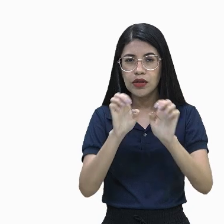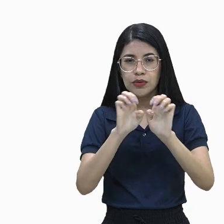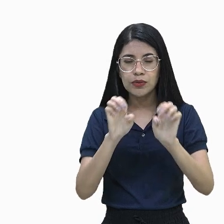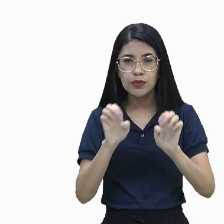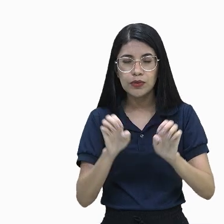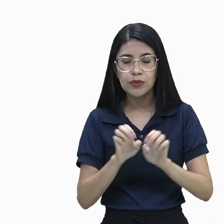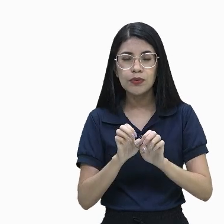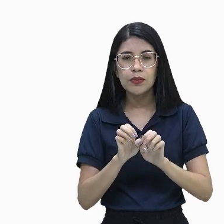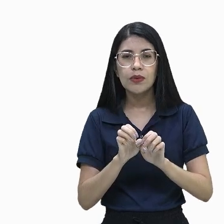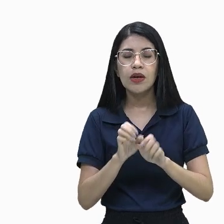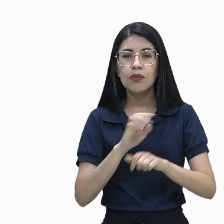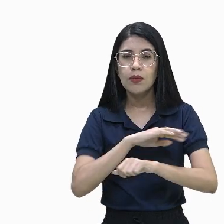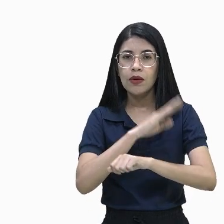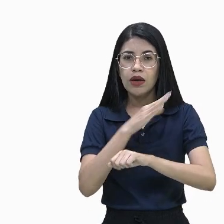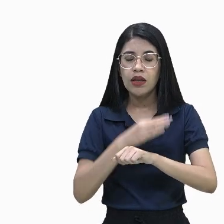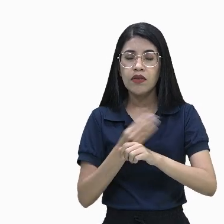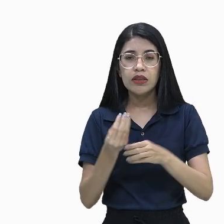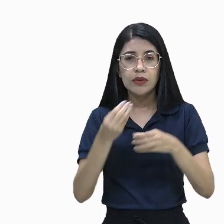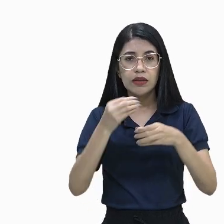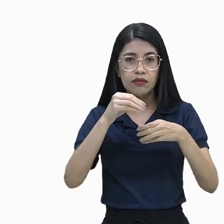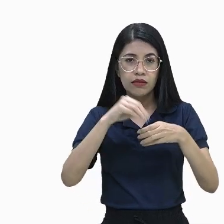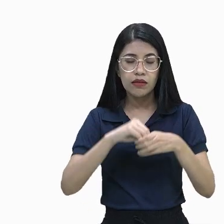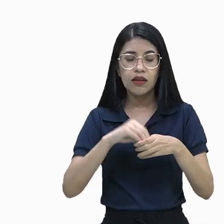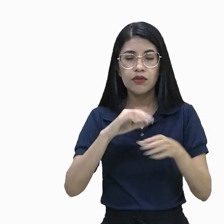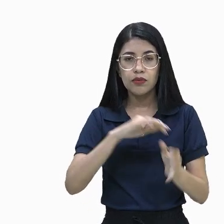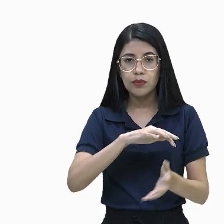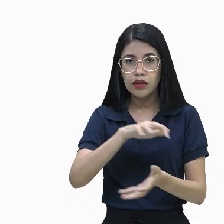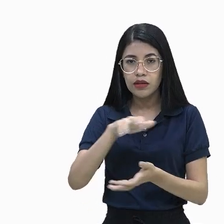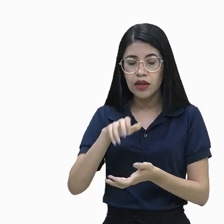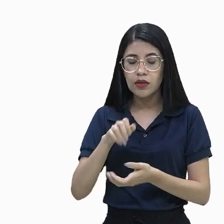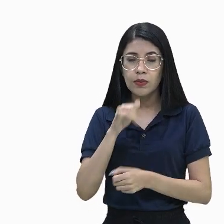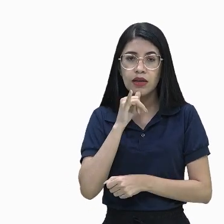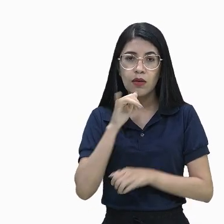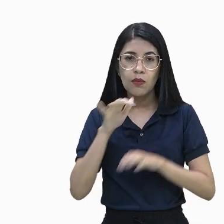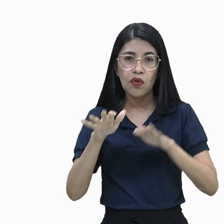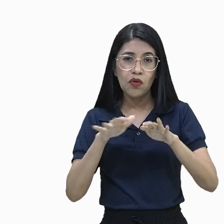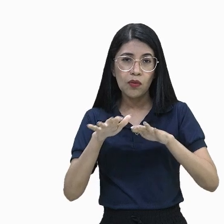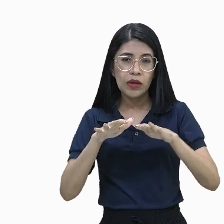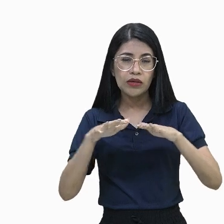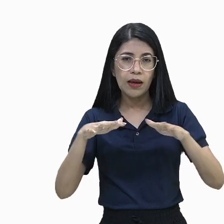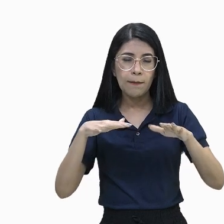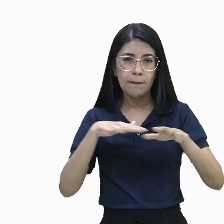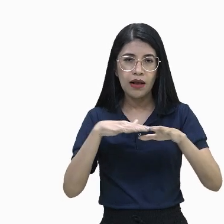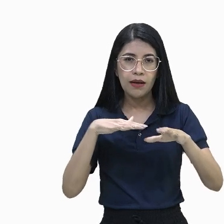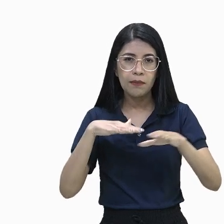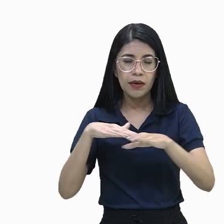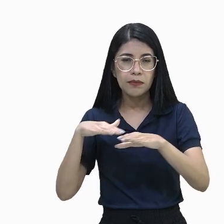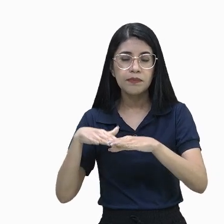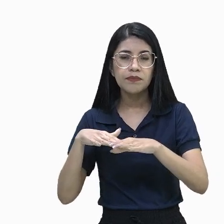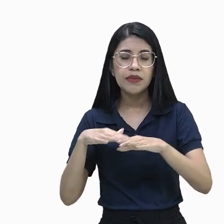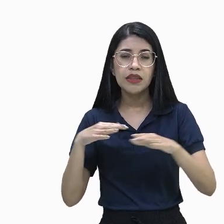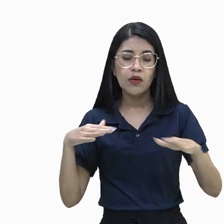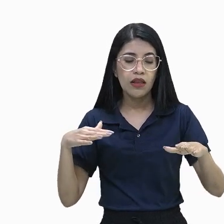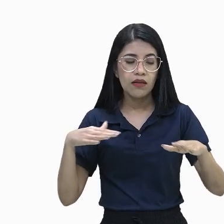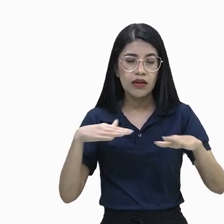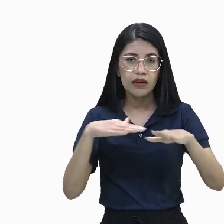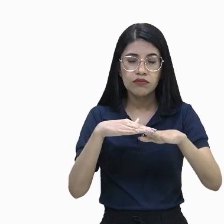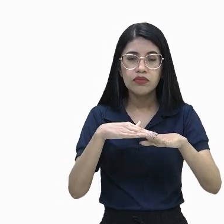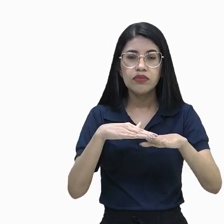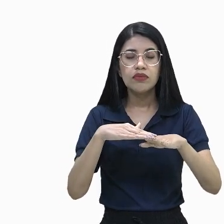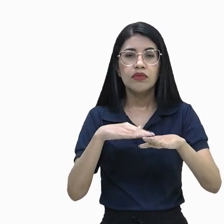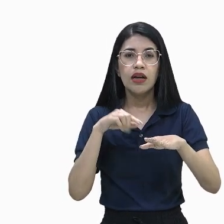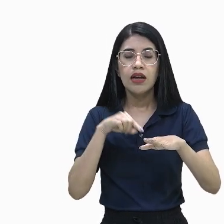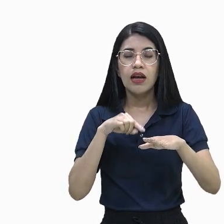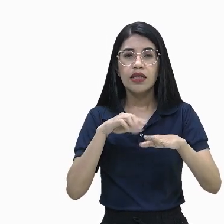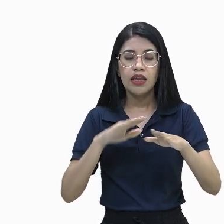parte interna do nosso planeta. A movimentação das placas tectônicas, né? Então, essa colisão que vai ocorrer entre